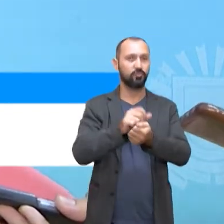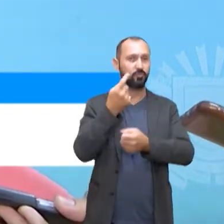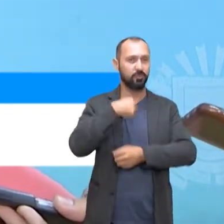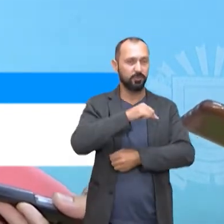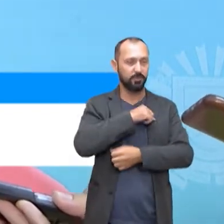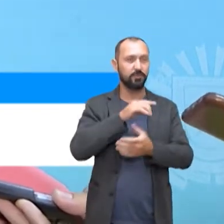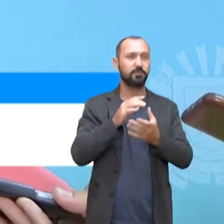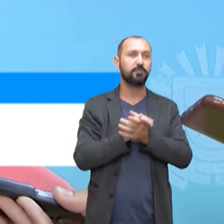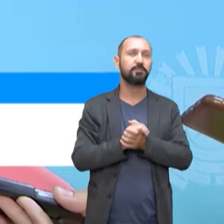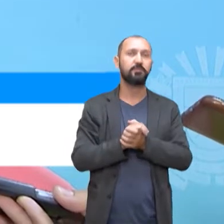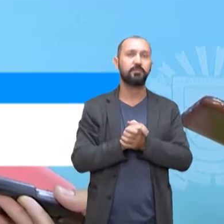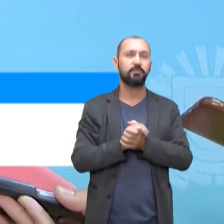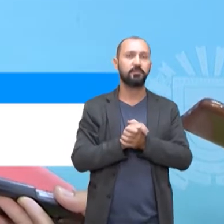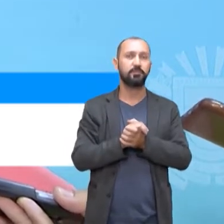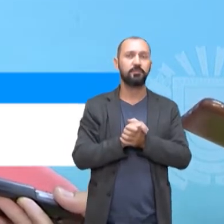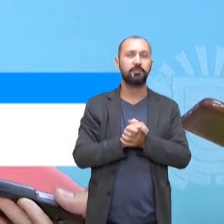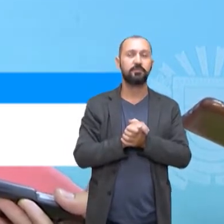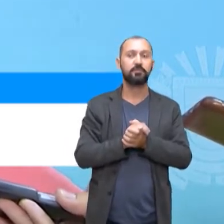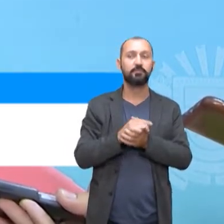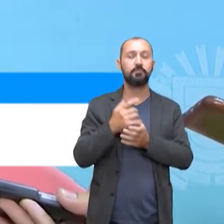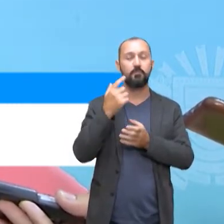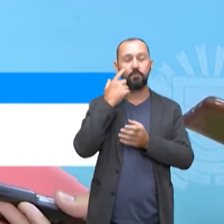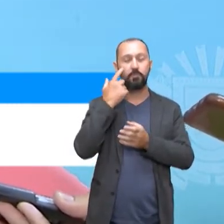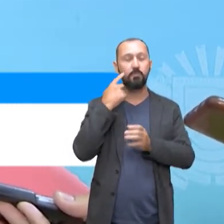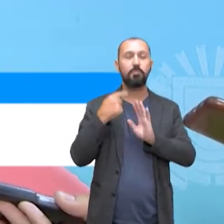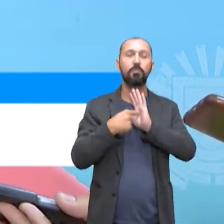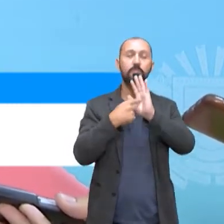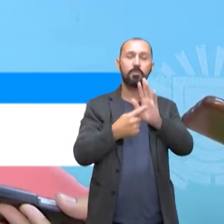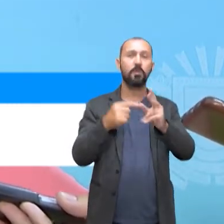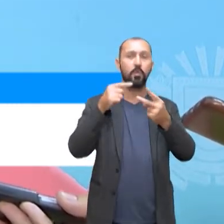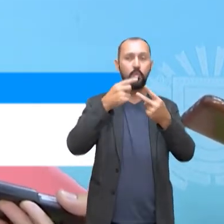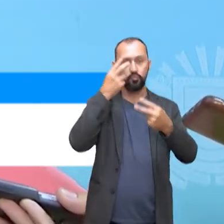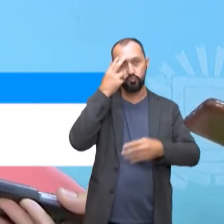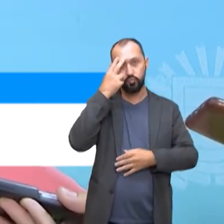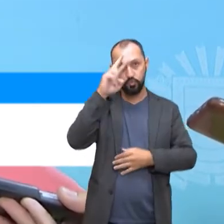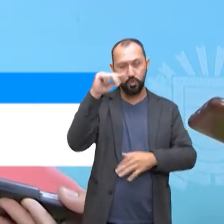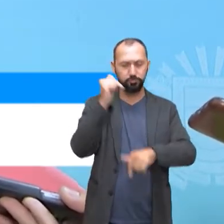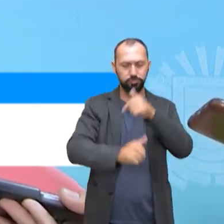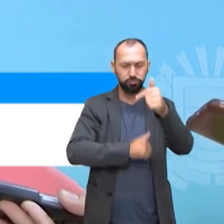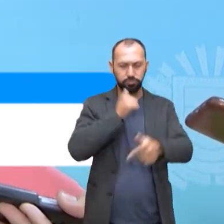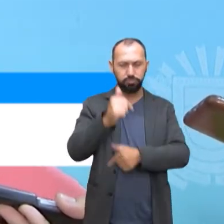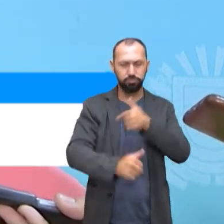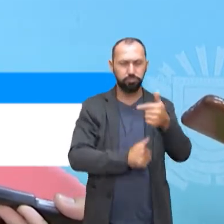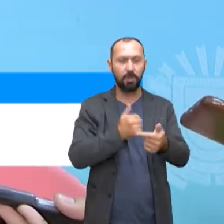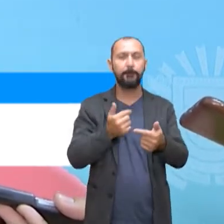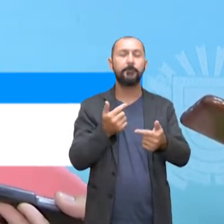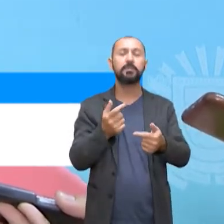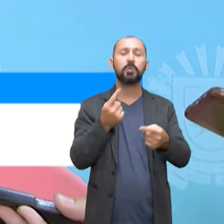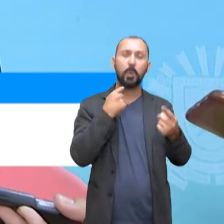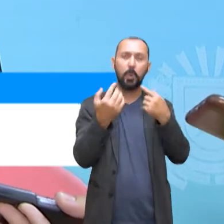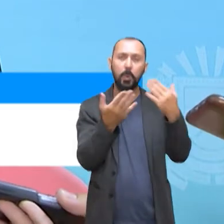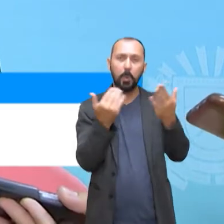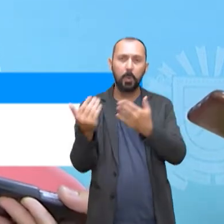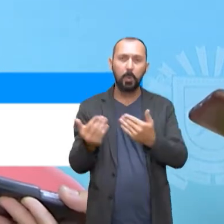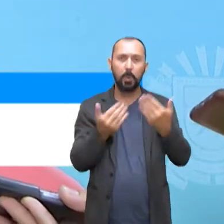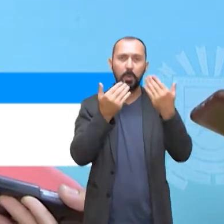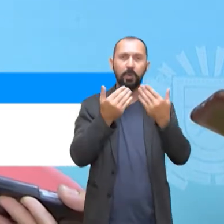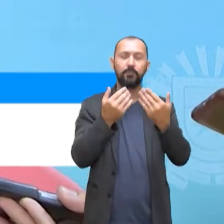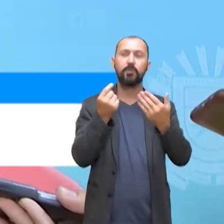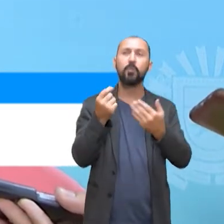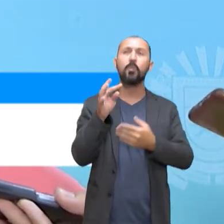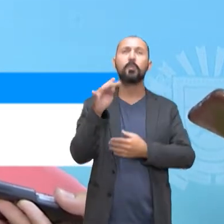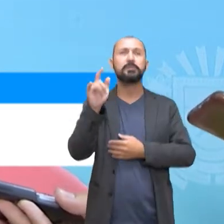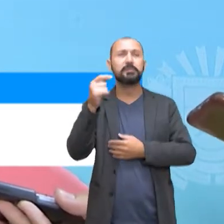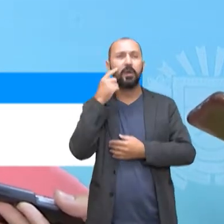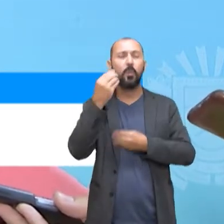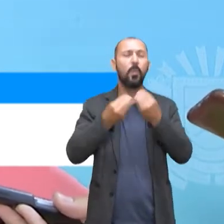estar conosco aqui. Nós vamos mostrar as potencialidades, são 2 dias de trabalho para a gente